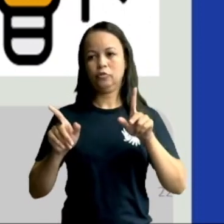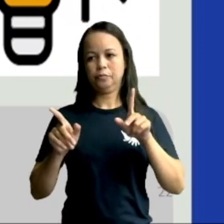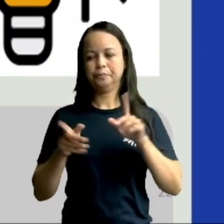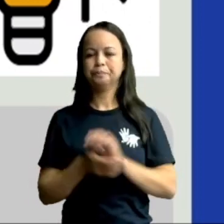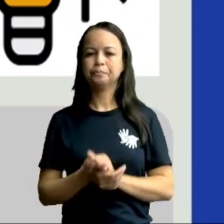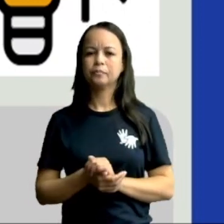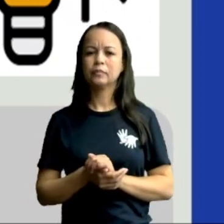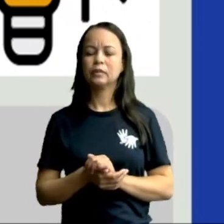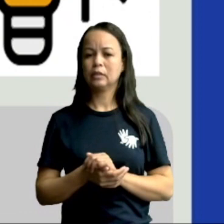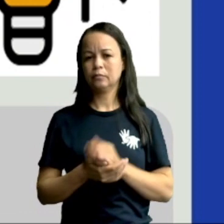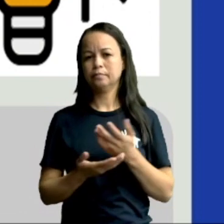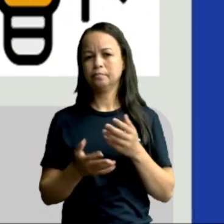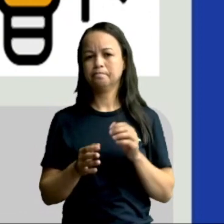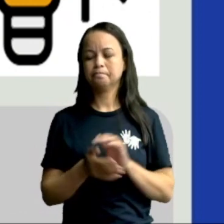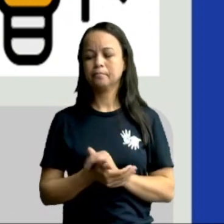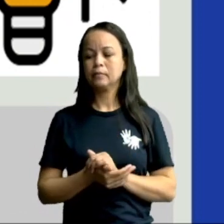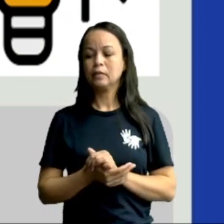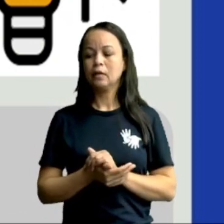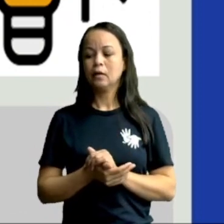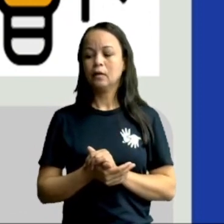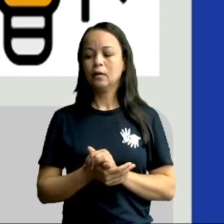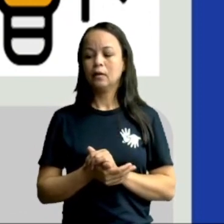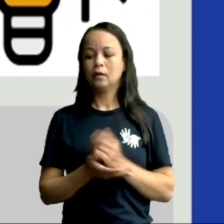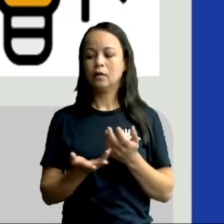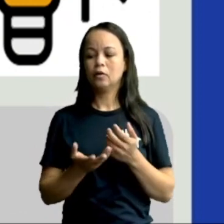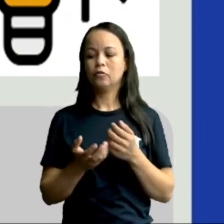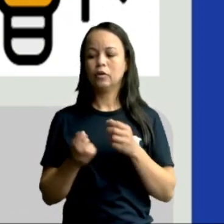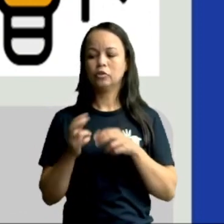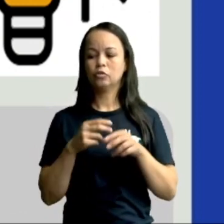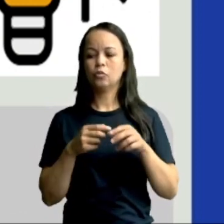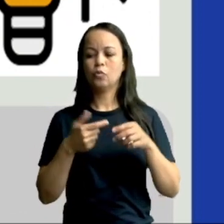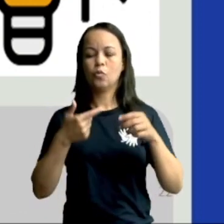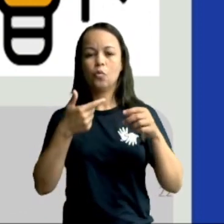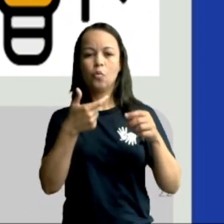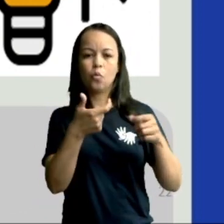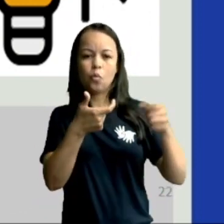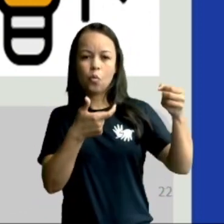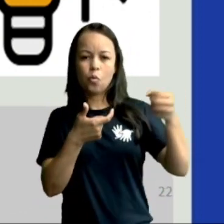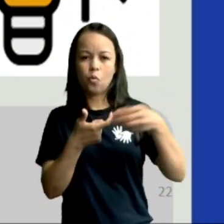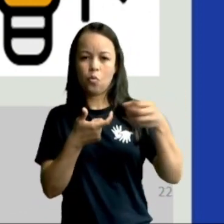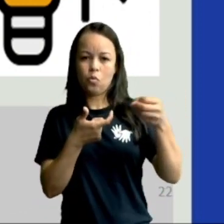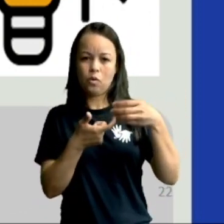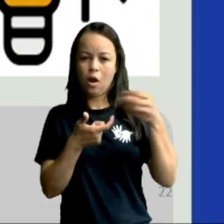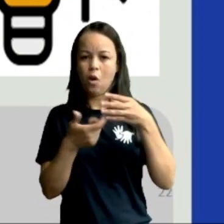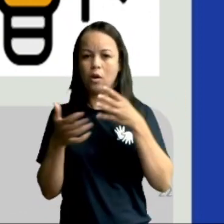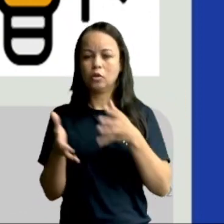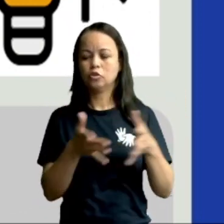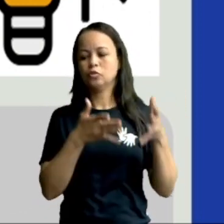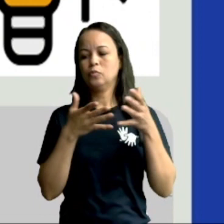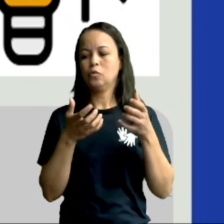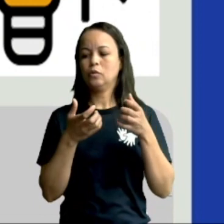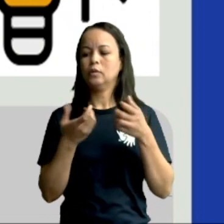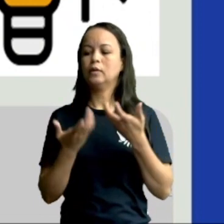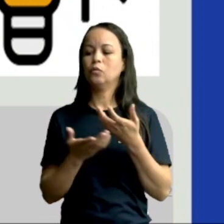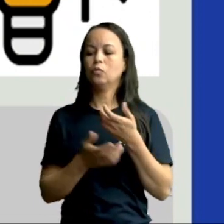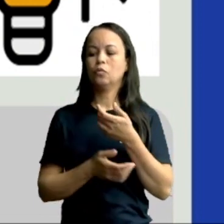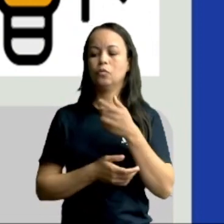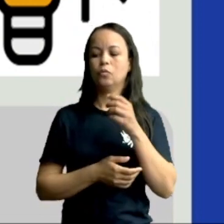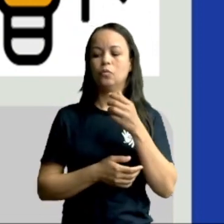diferentes, né? Específicos. Veja os neologismos num trecho do poema Amar, de Carlos Drummond de